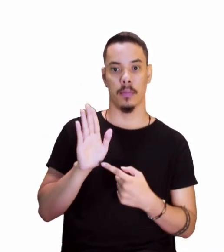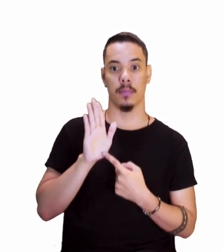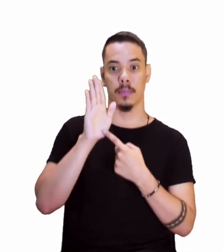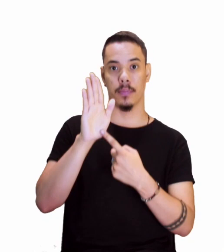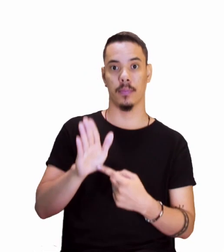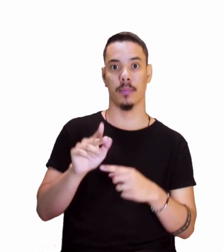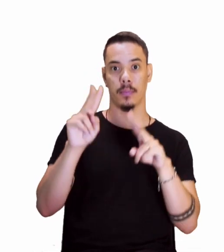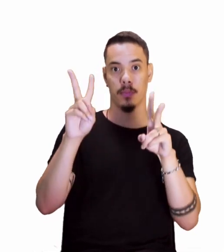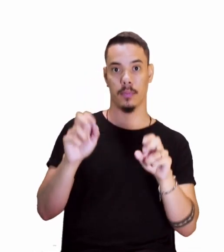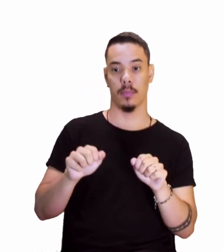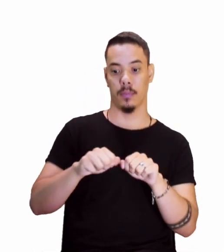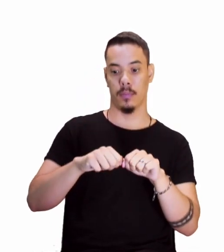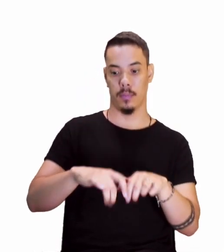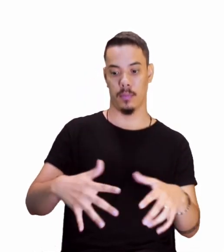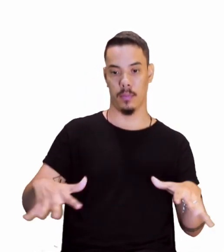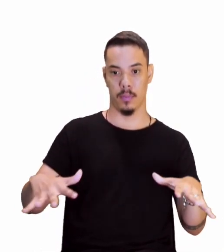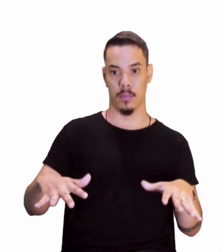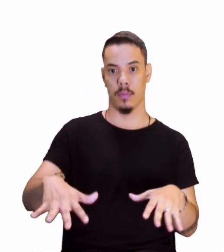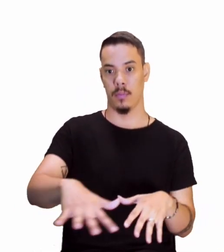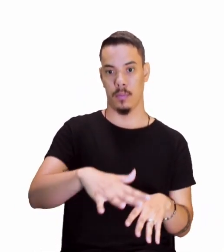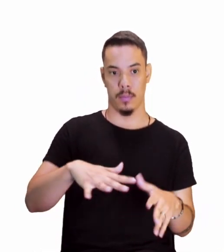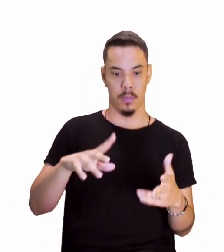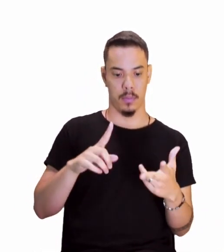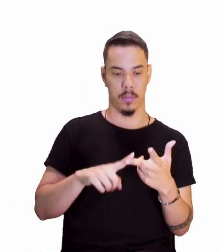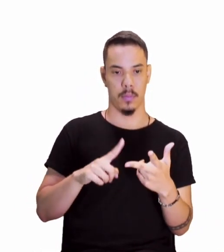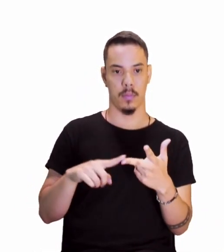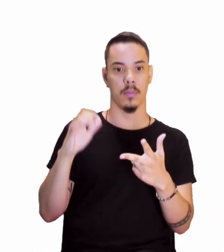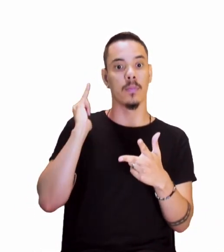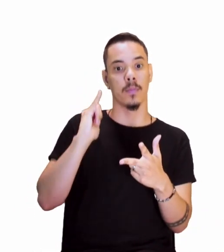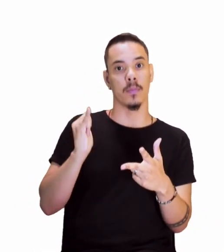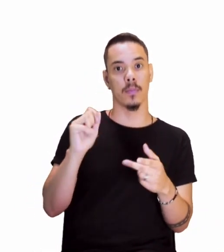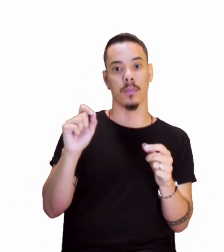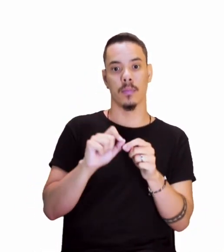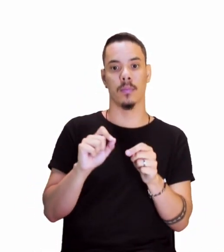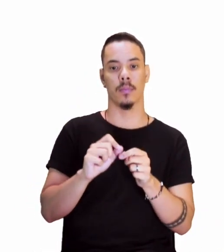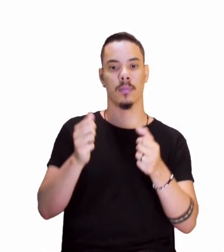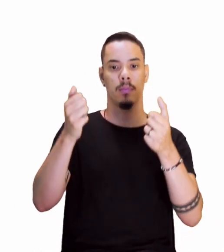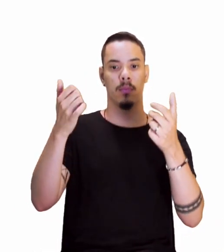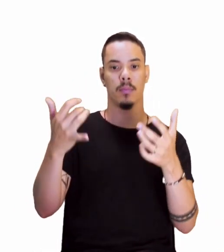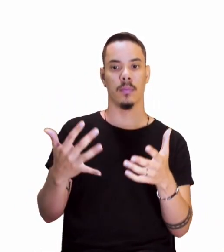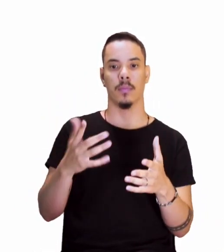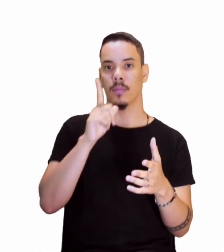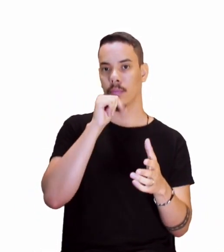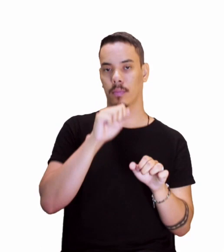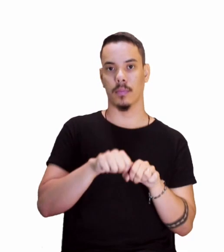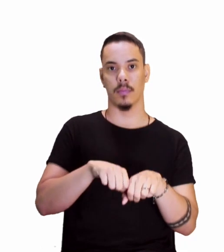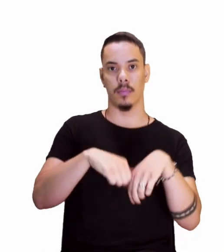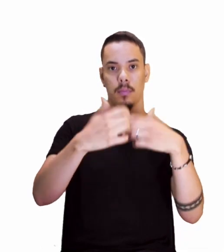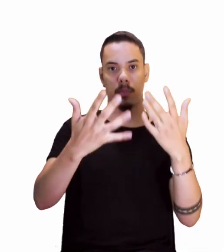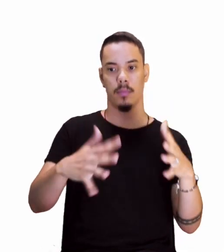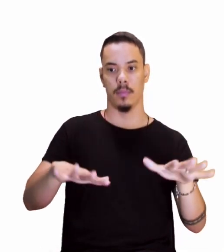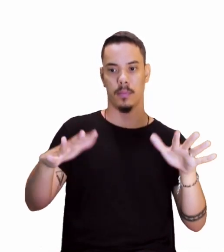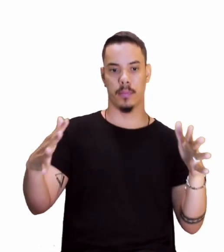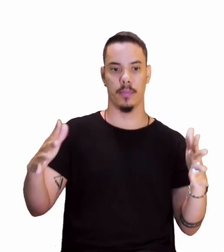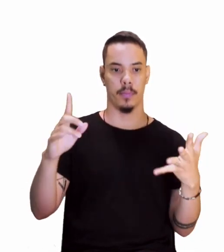atribuídos sobre a praia. C. O cronista faz menção sobre um banho de